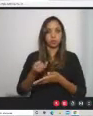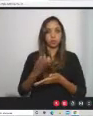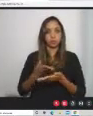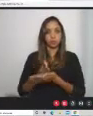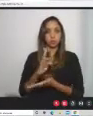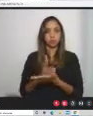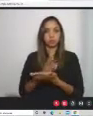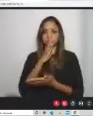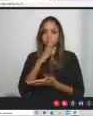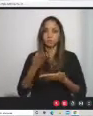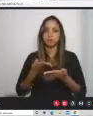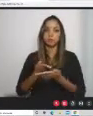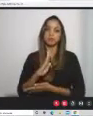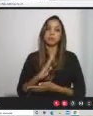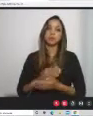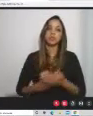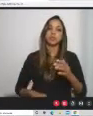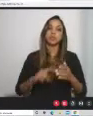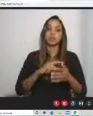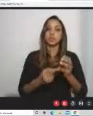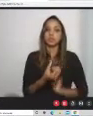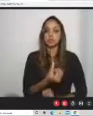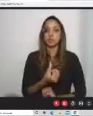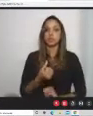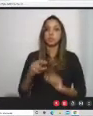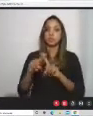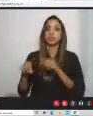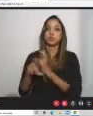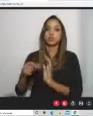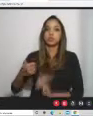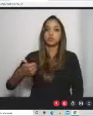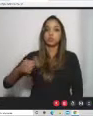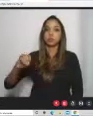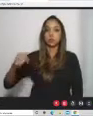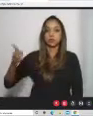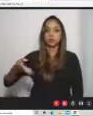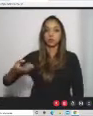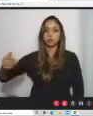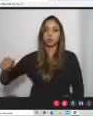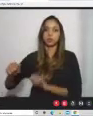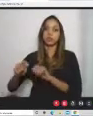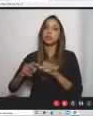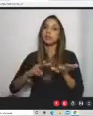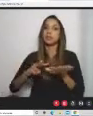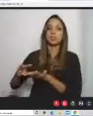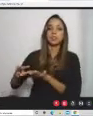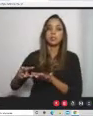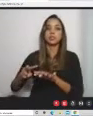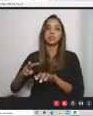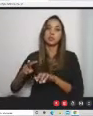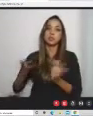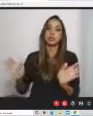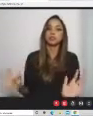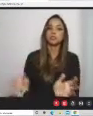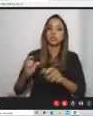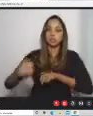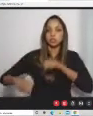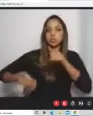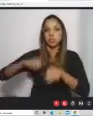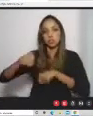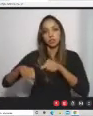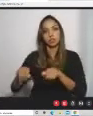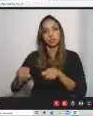encontram, aprovado. Sexto item da pauta é o projeto de lei 107-2021, institui a Semana Municipal de Incentivo ao Ciclismo no município de Parnamirim.